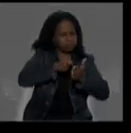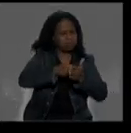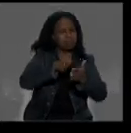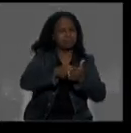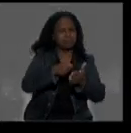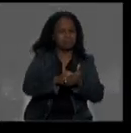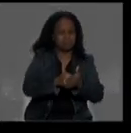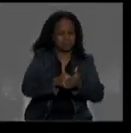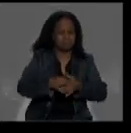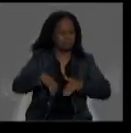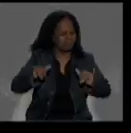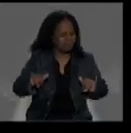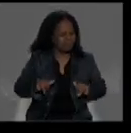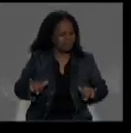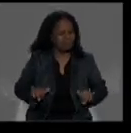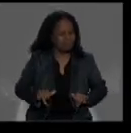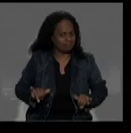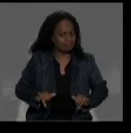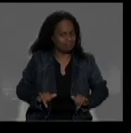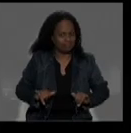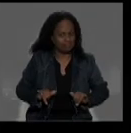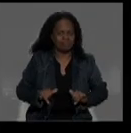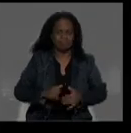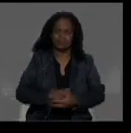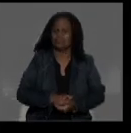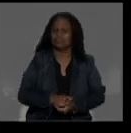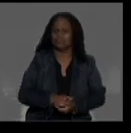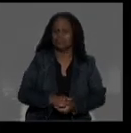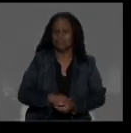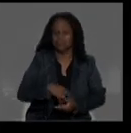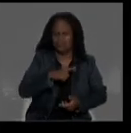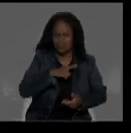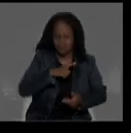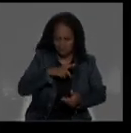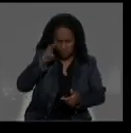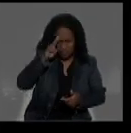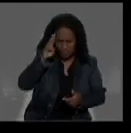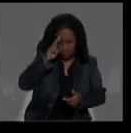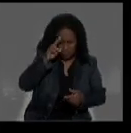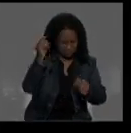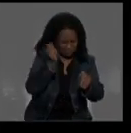luta, muita resistência, de muito sacrifício. Né? Eles